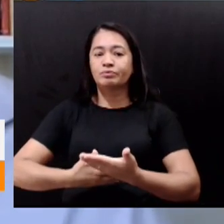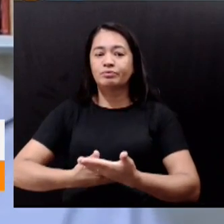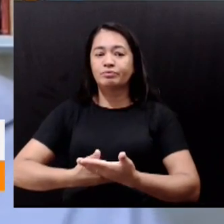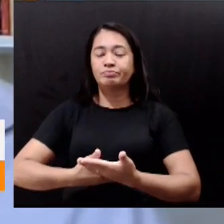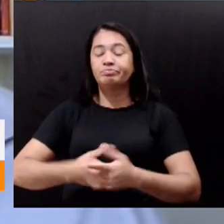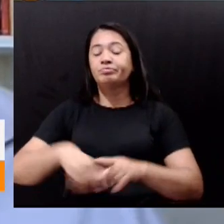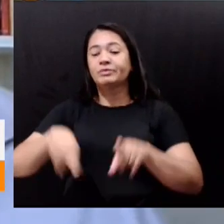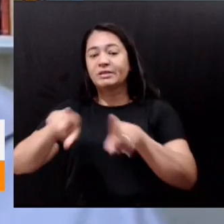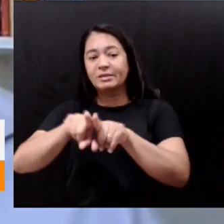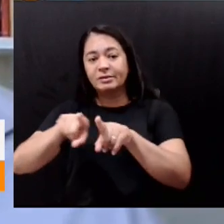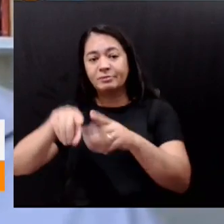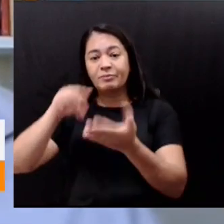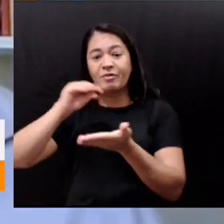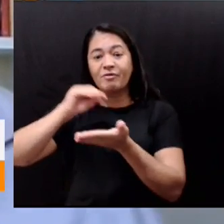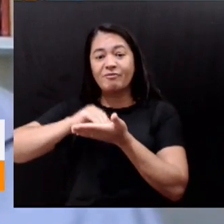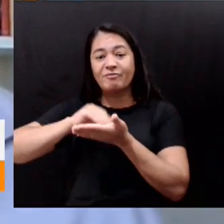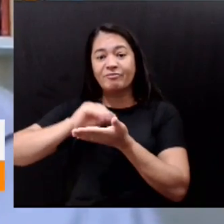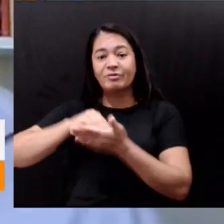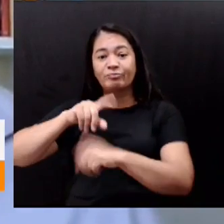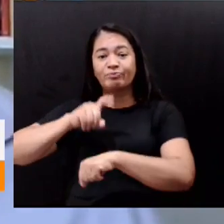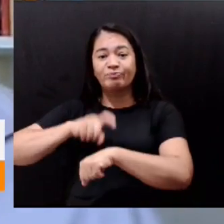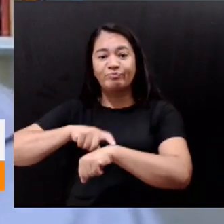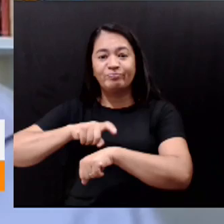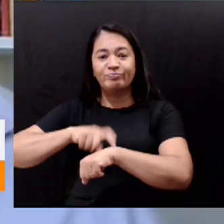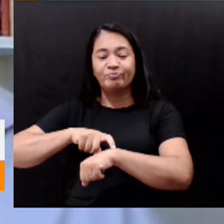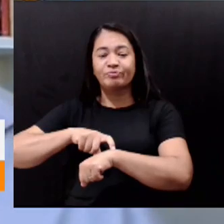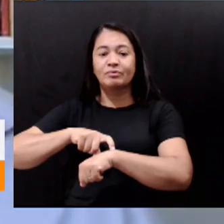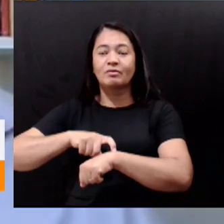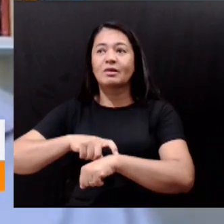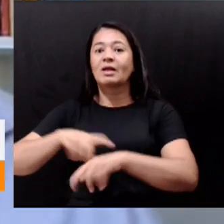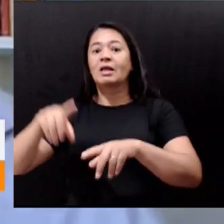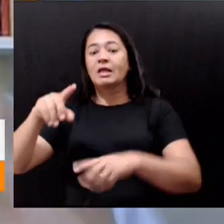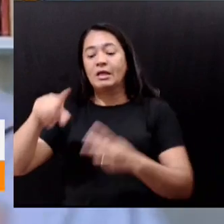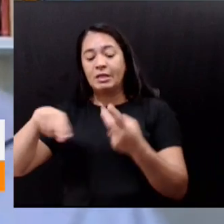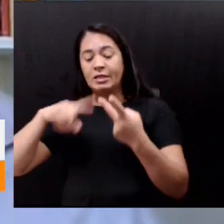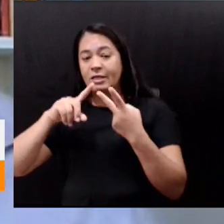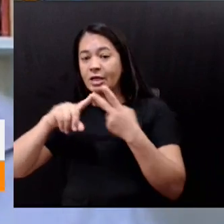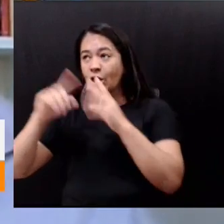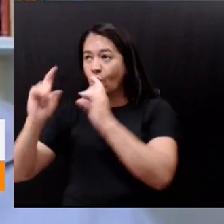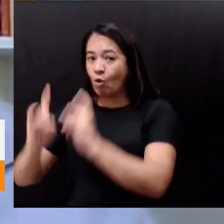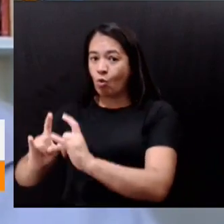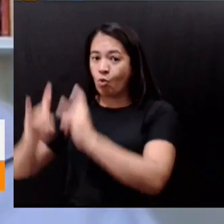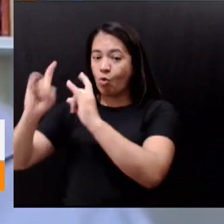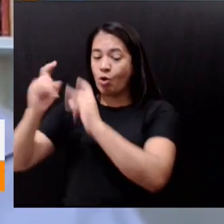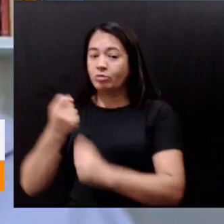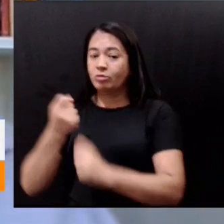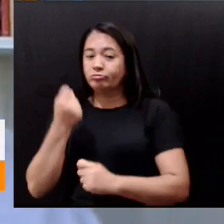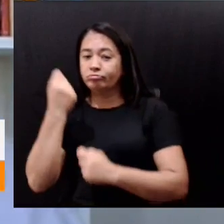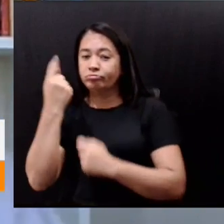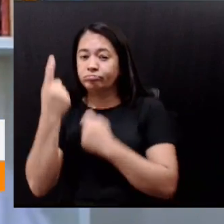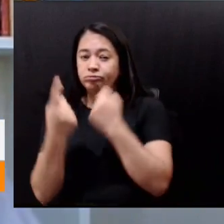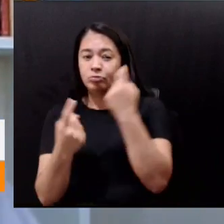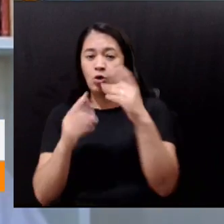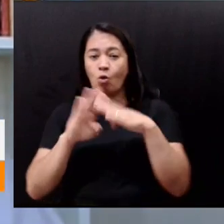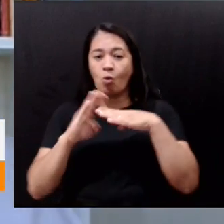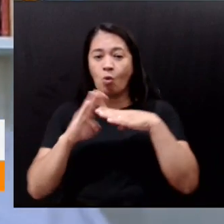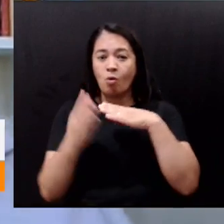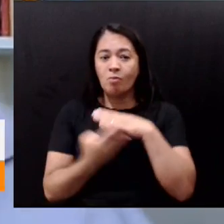do tempo, né? E no caso dos condomínios, ou mesmo de alguns bairros, essa rotatividade muito